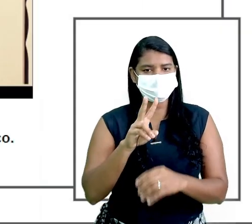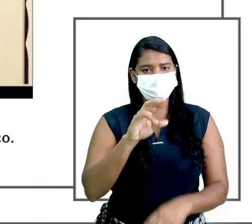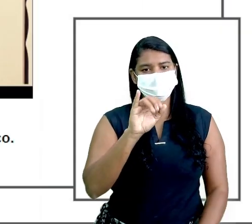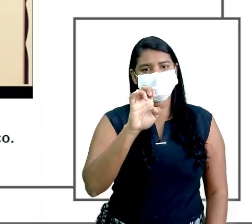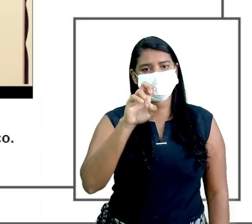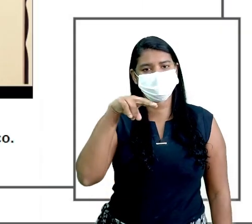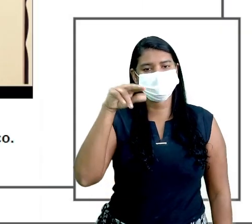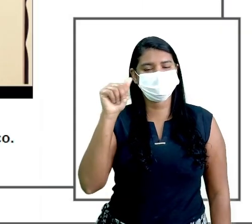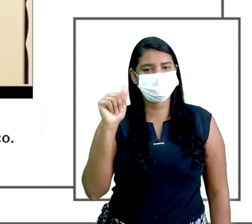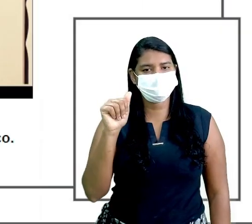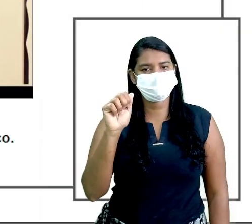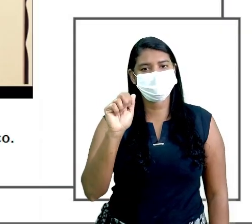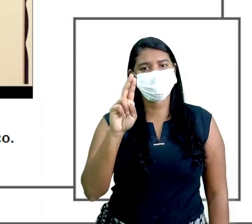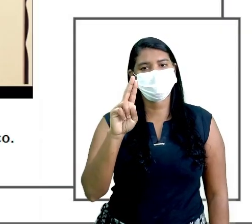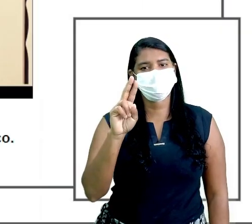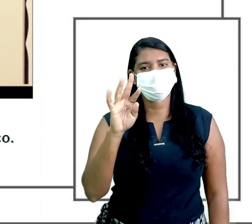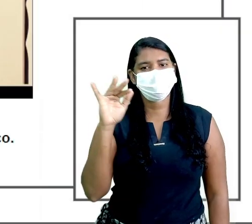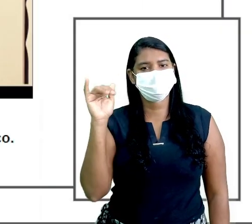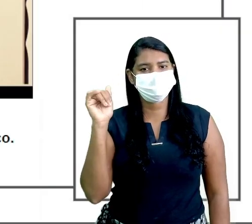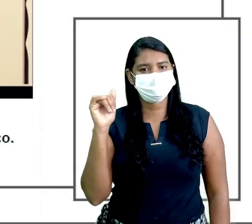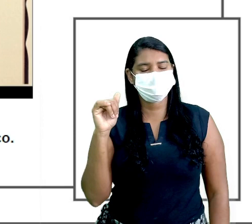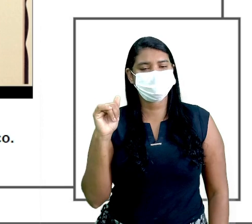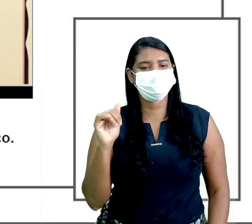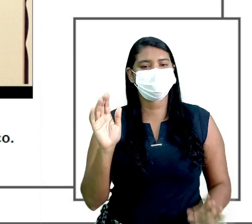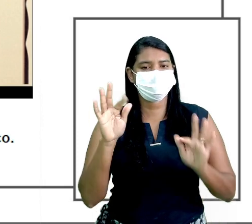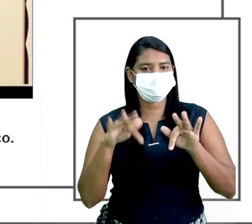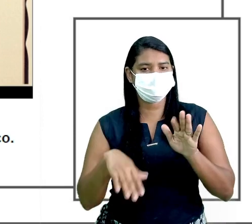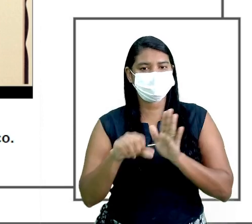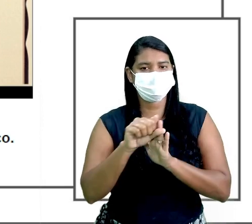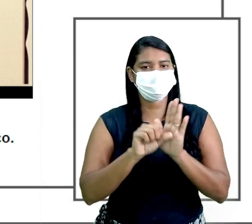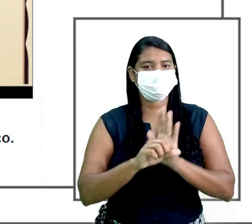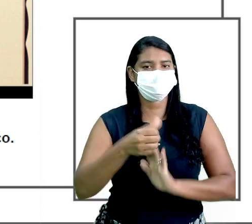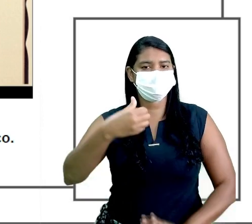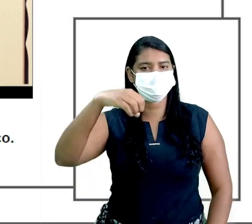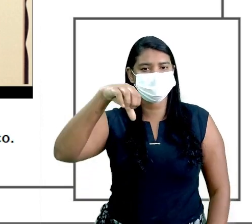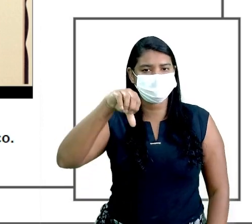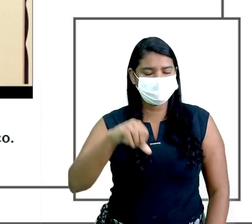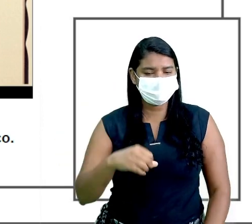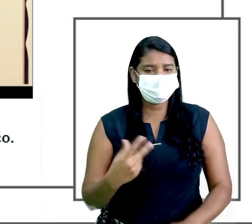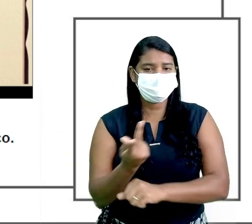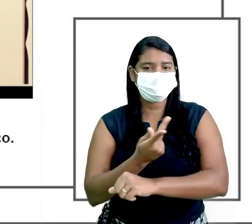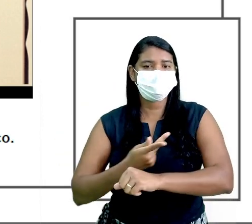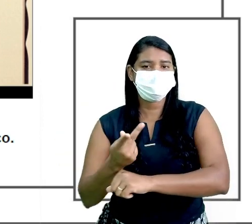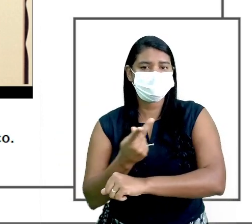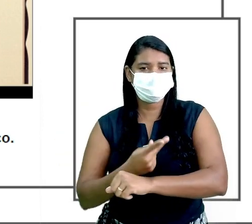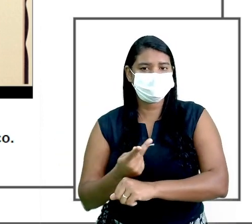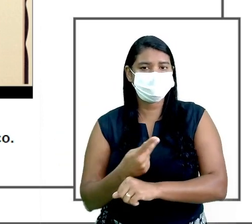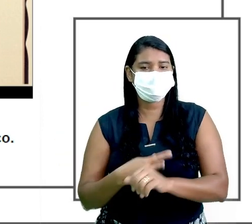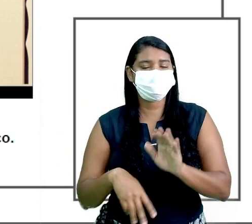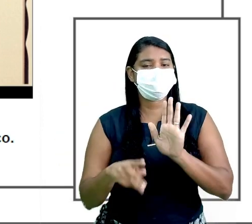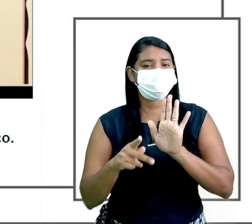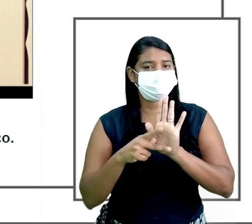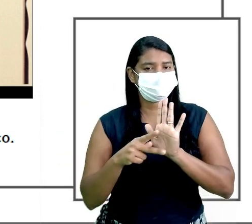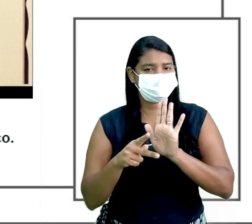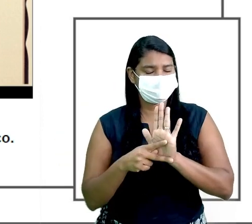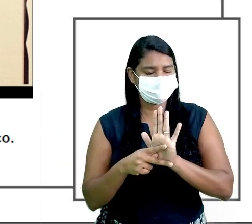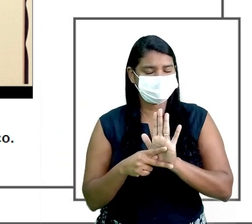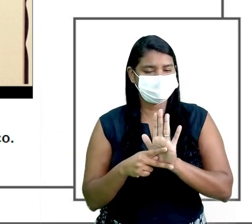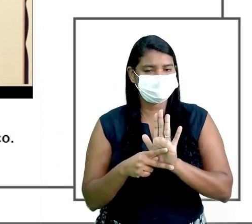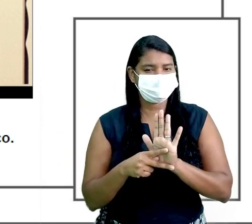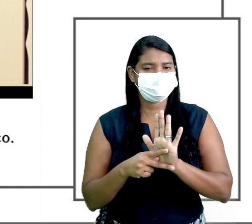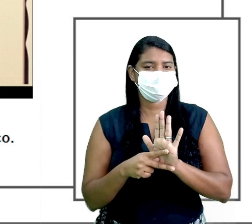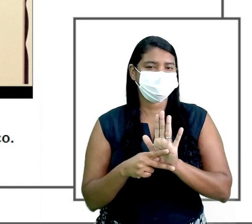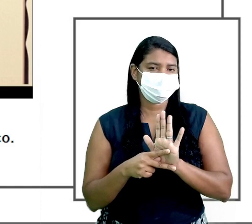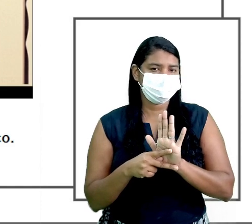né, na Áustria do final do século XIX, na busca por um estilo próprio do seu tempo, uma vez que o pessoal ainda